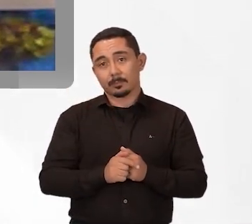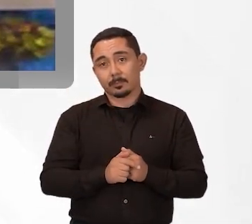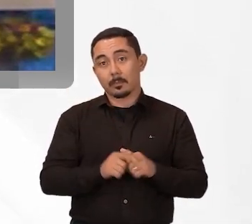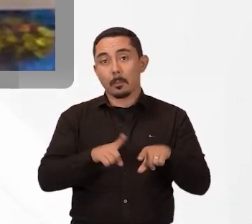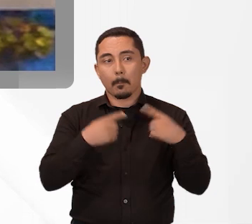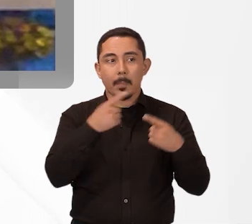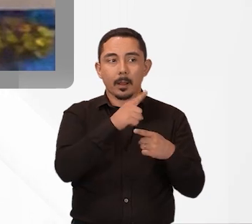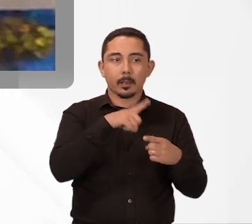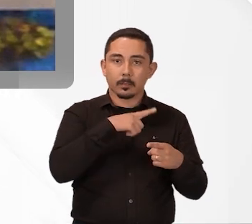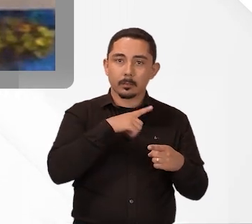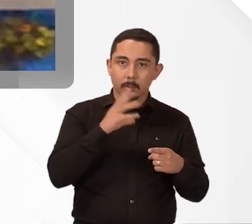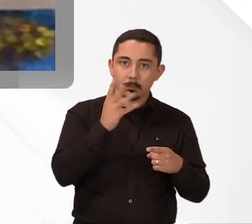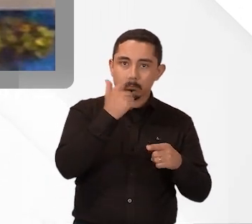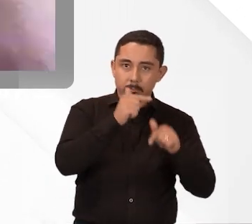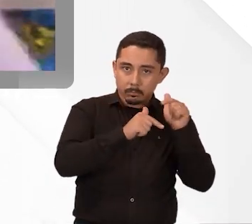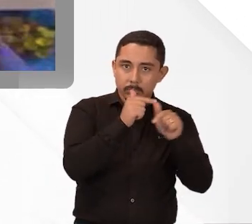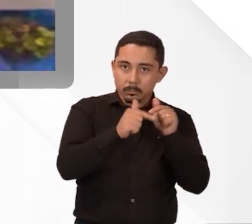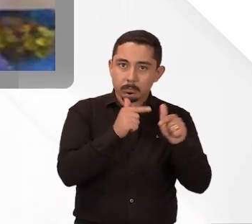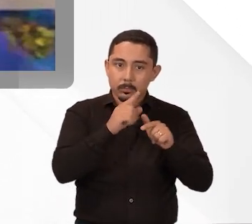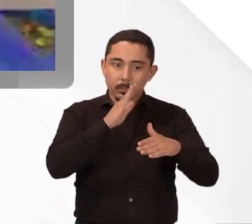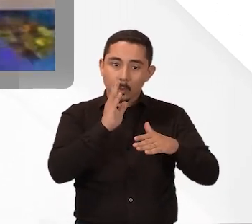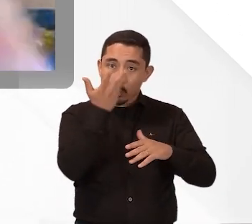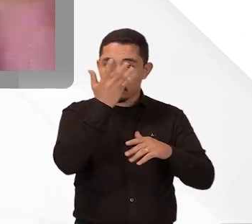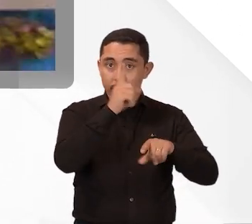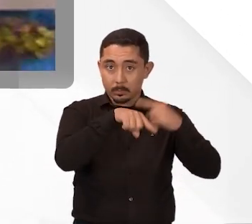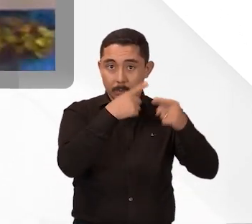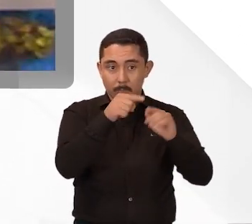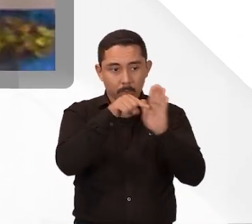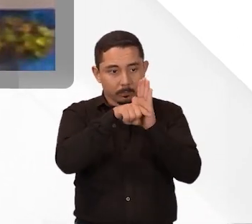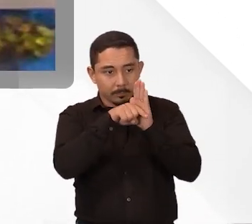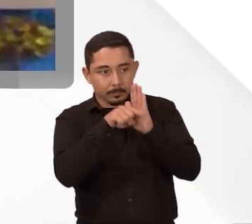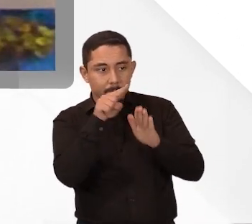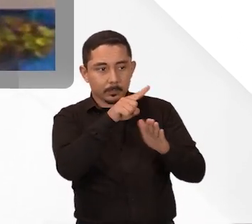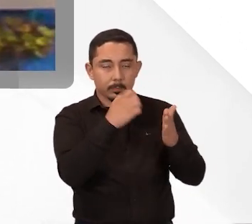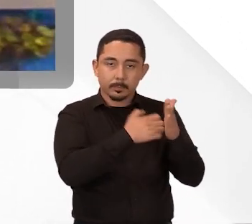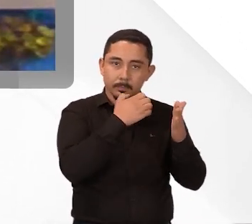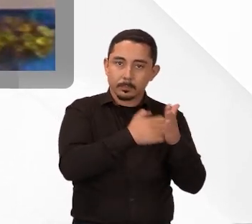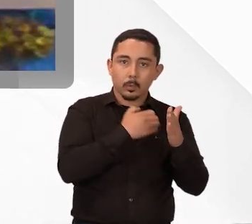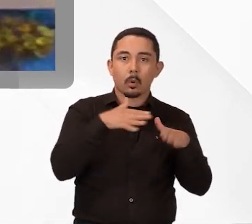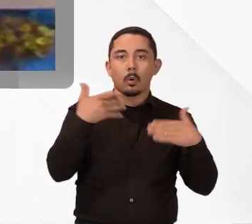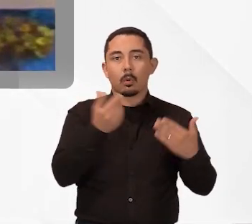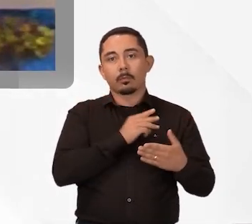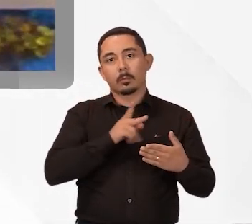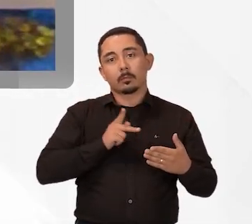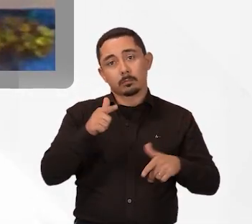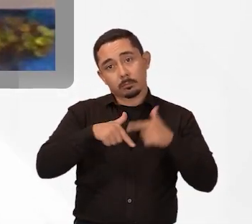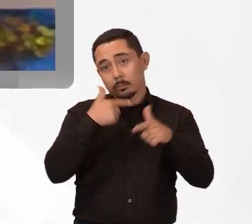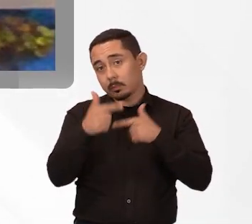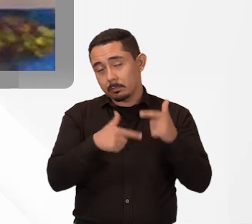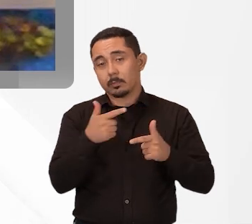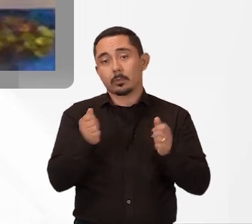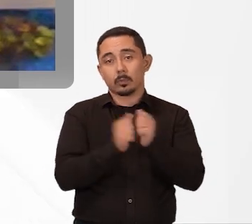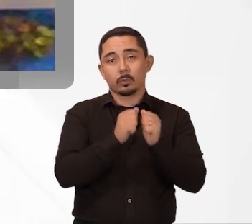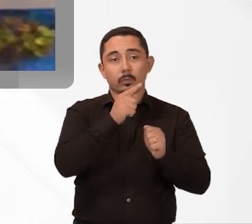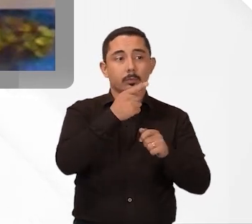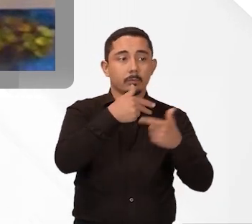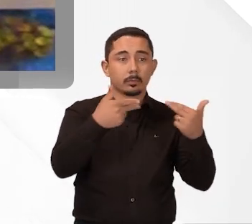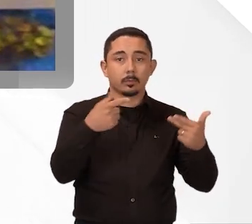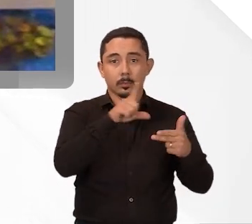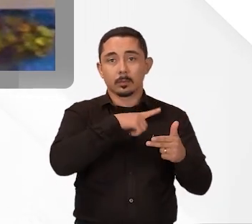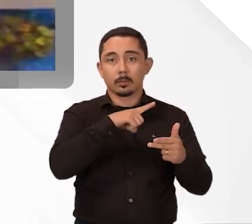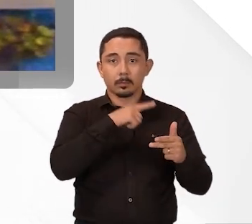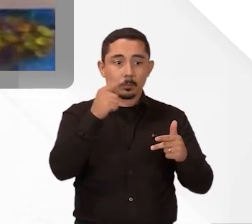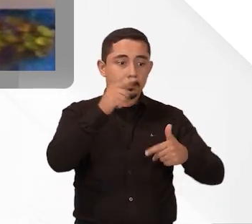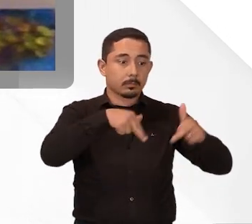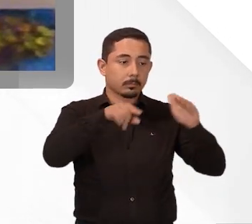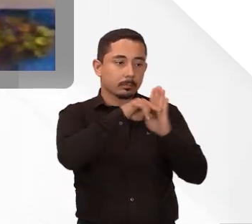mas uma vez que esse acidente do trabalho aconteceu e a fiscalização vai ao ambiente da empresa, ou mesmo o Ministério Público do Trabalho, por meio dos